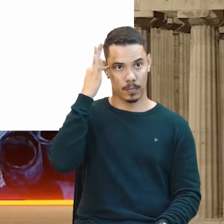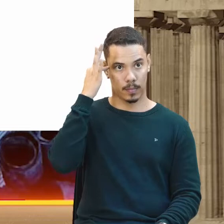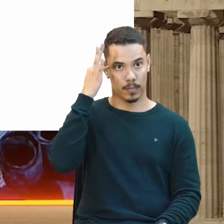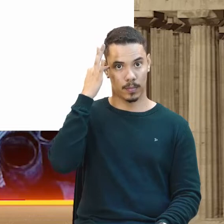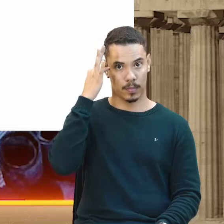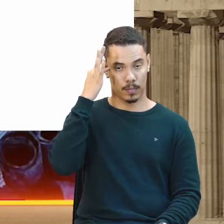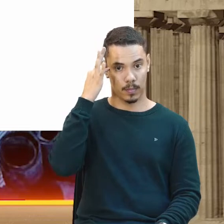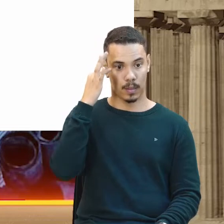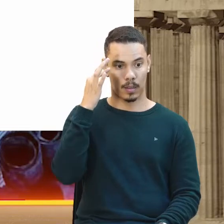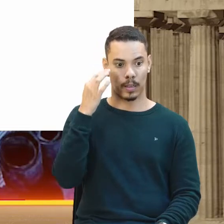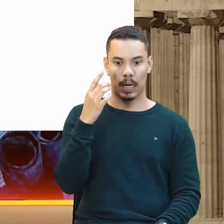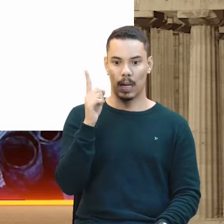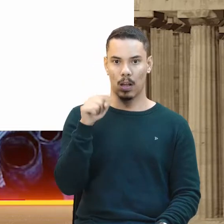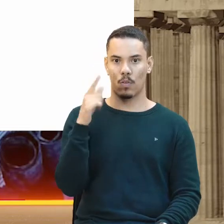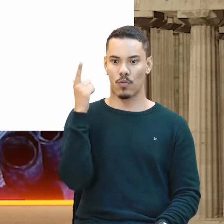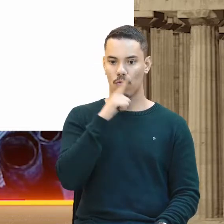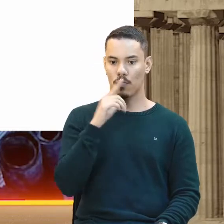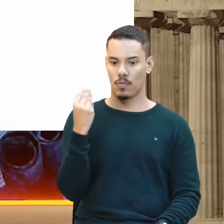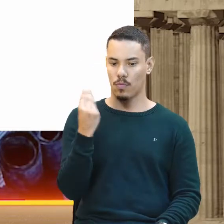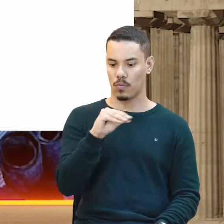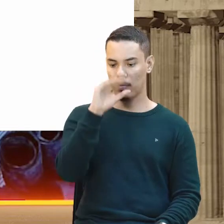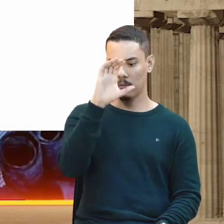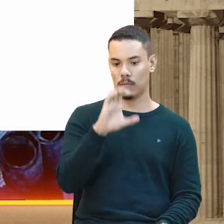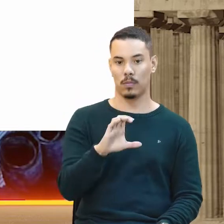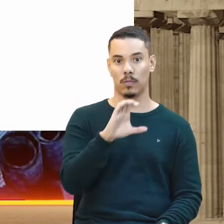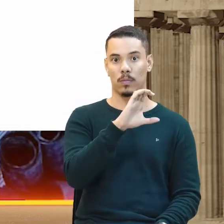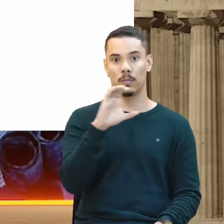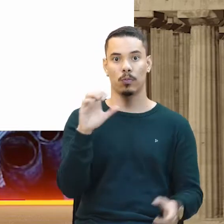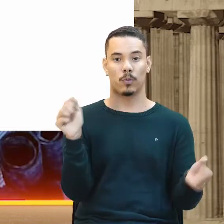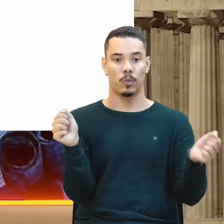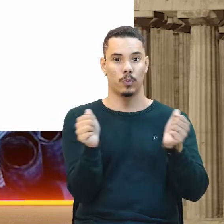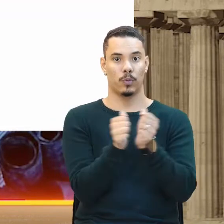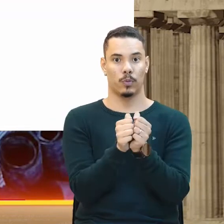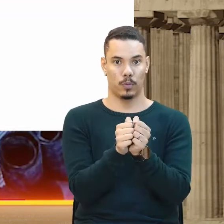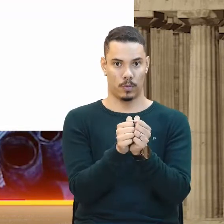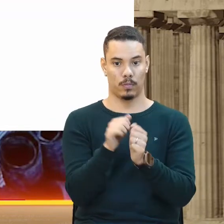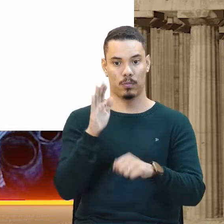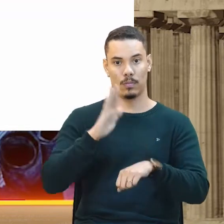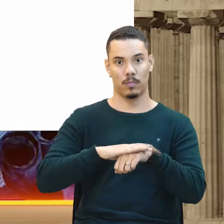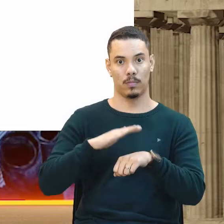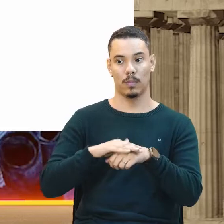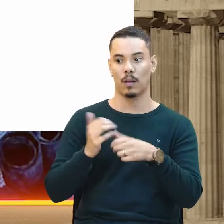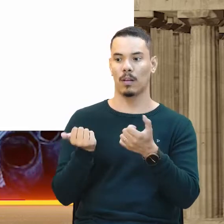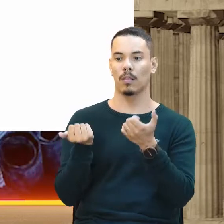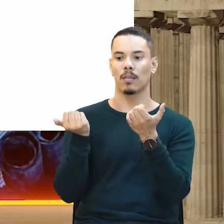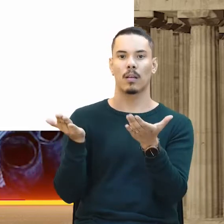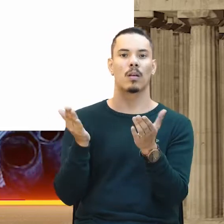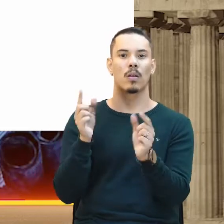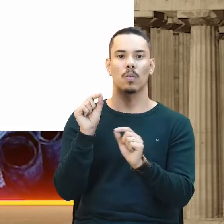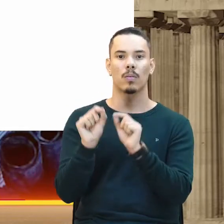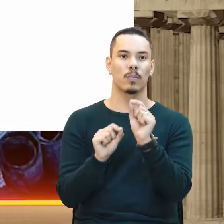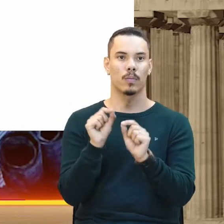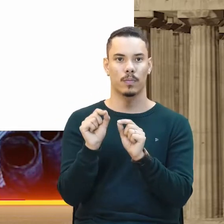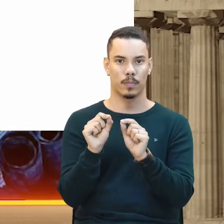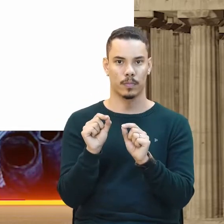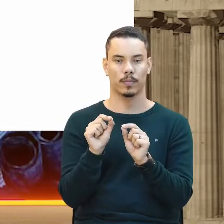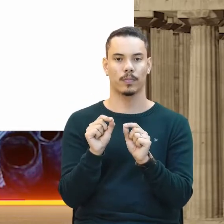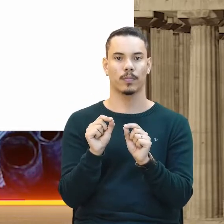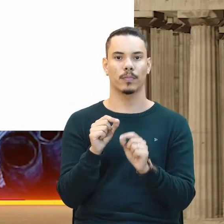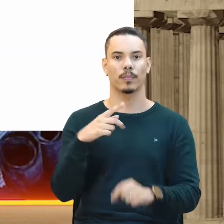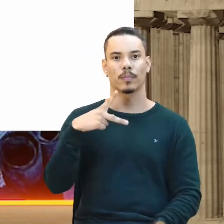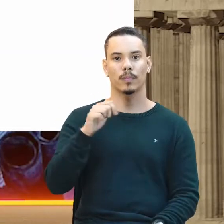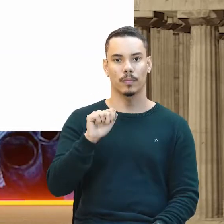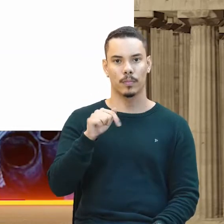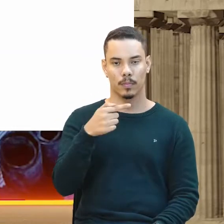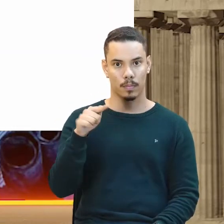foi cristianizada, ou seja, foi dada a ela o que antes era considerado obras pagãs,